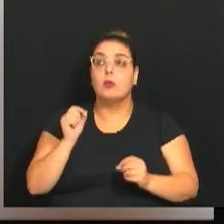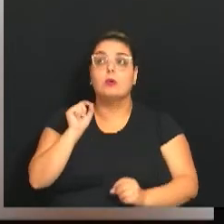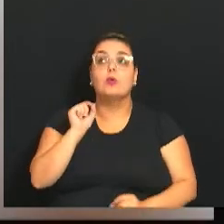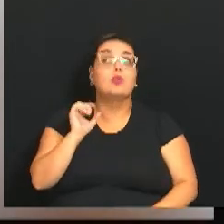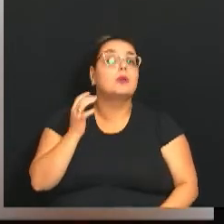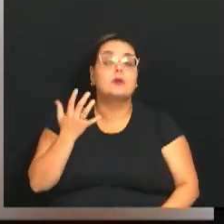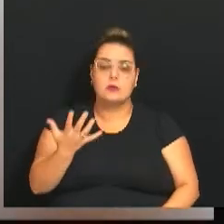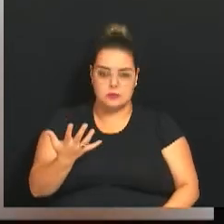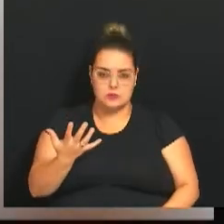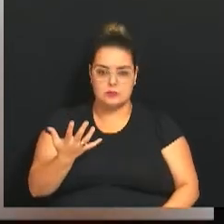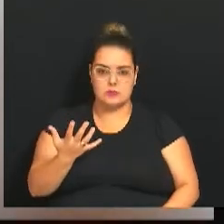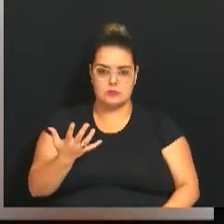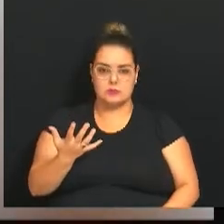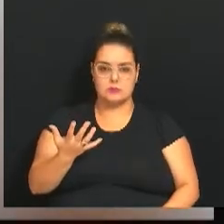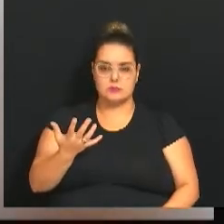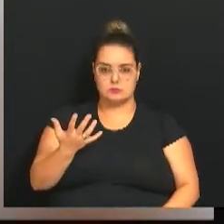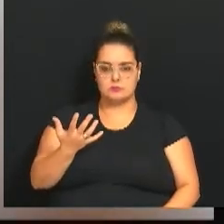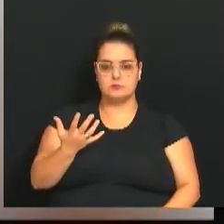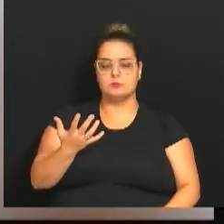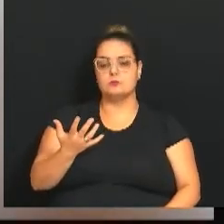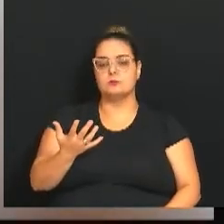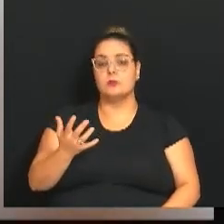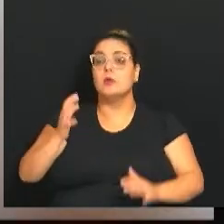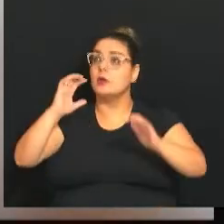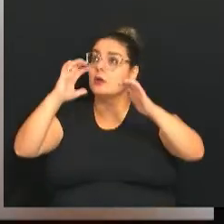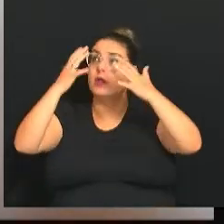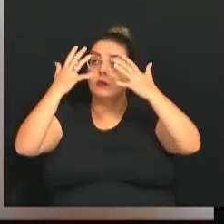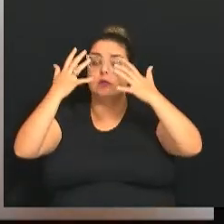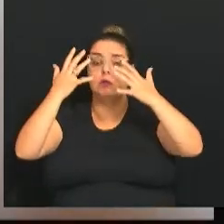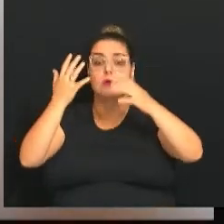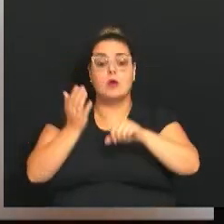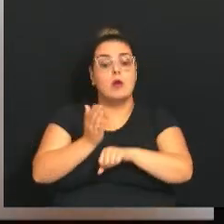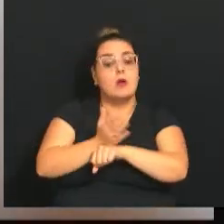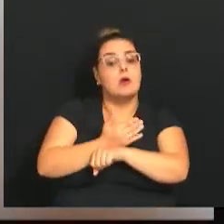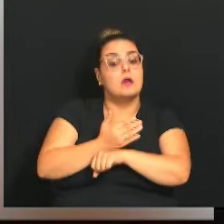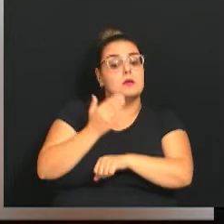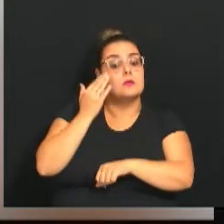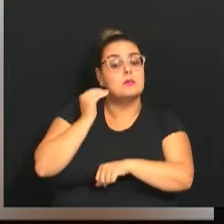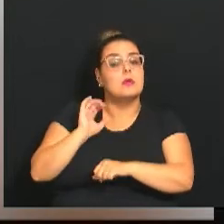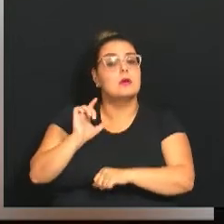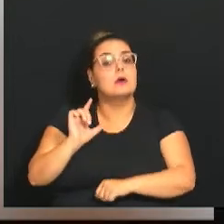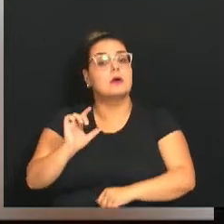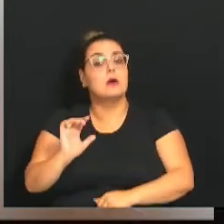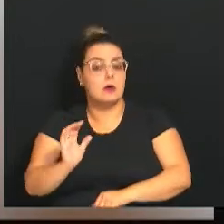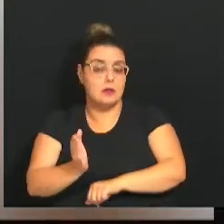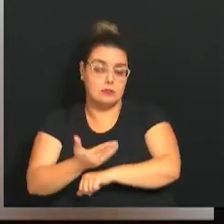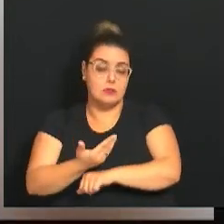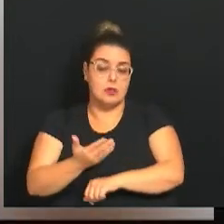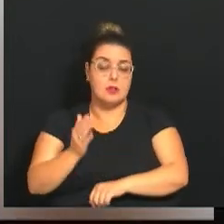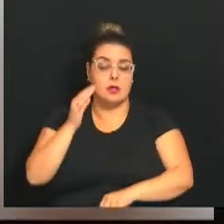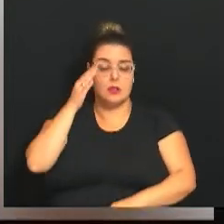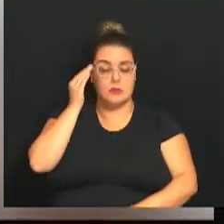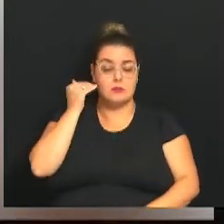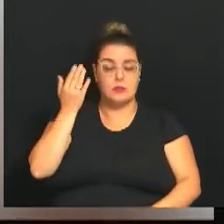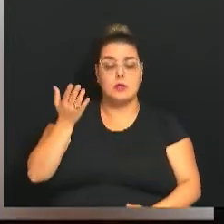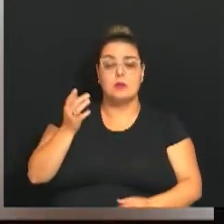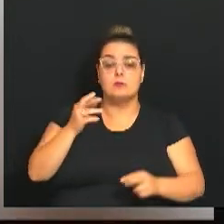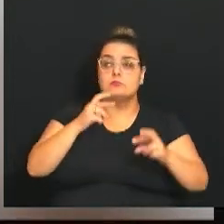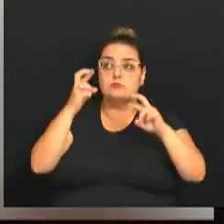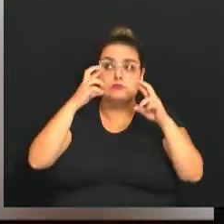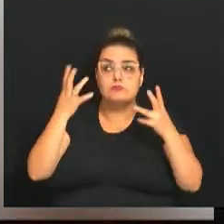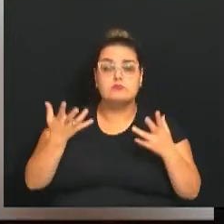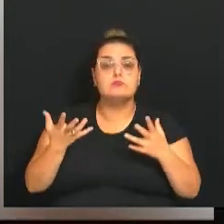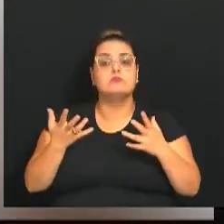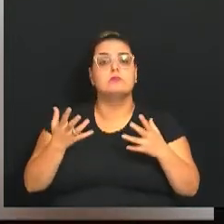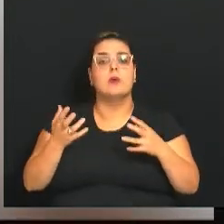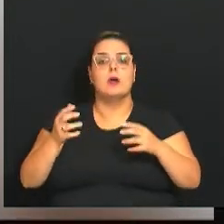Então, né, a previsão ela busca determinar, a partir de um conjunto de dados, tanto observacionais, estações meteorológicas, dados de